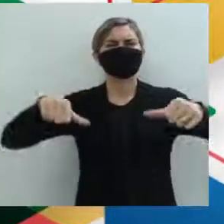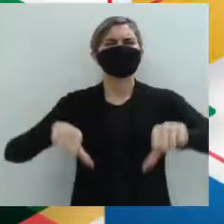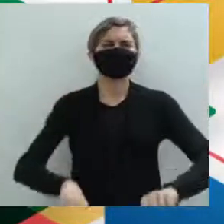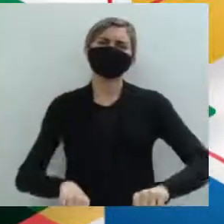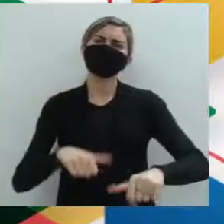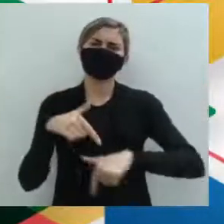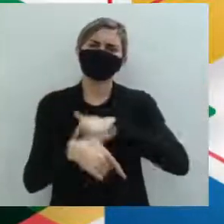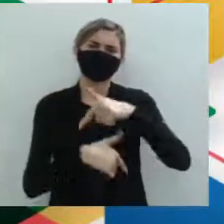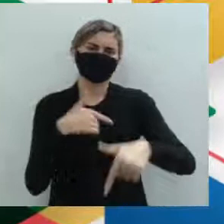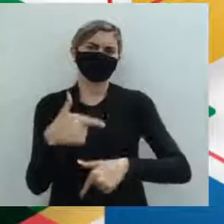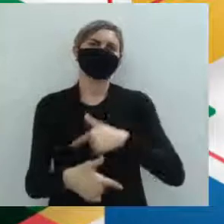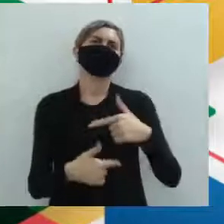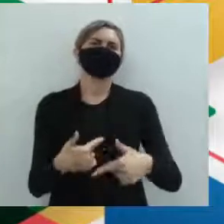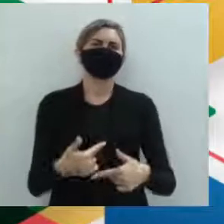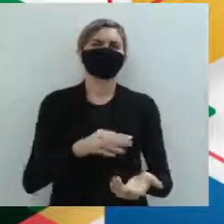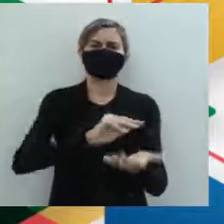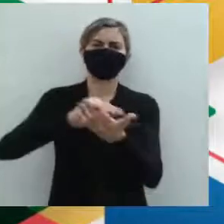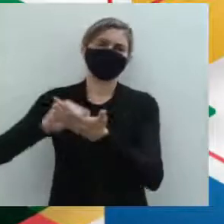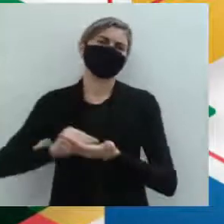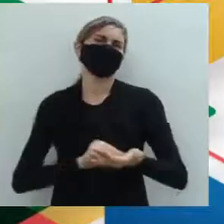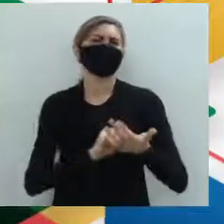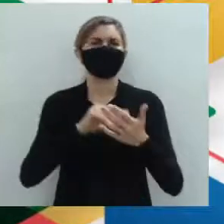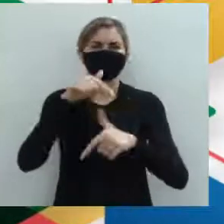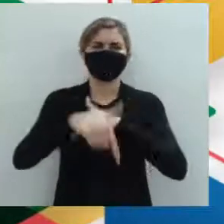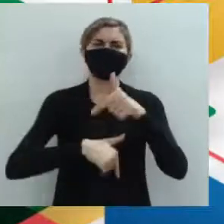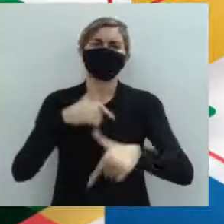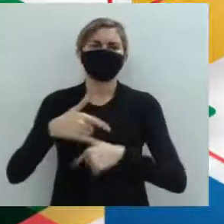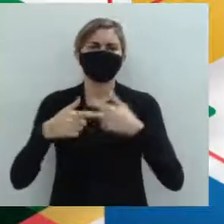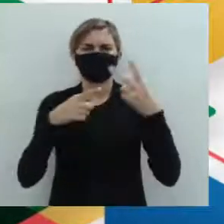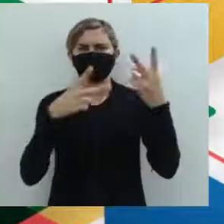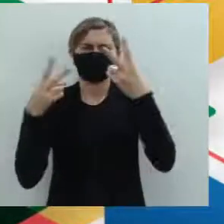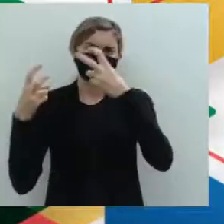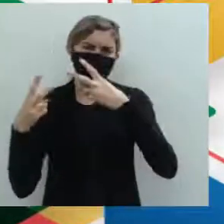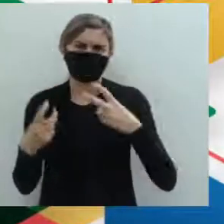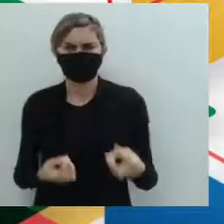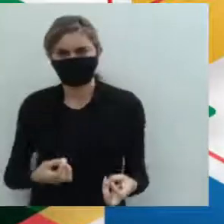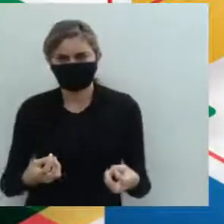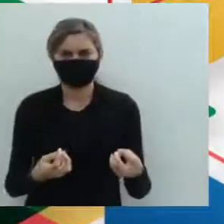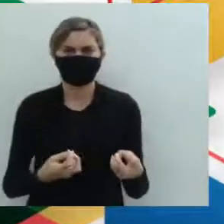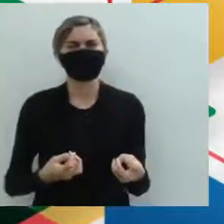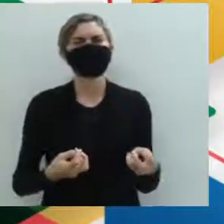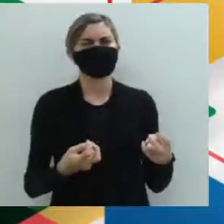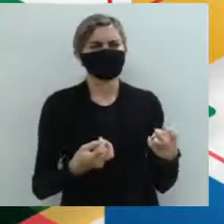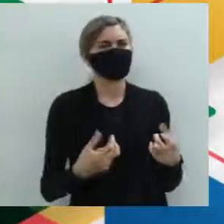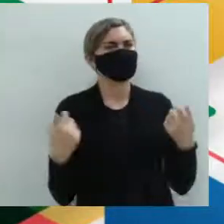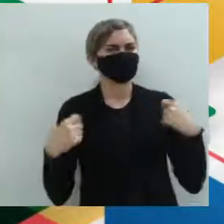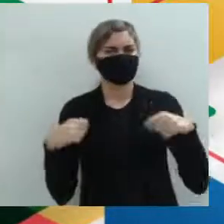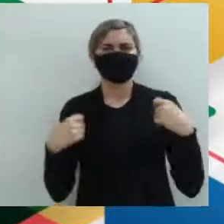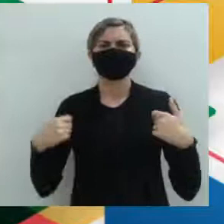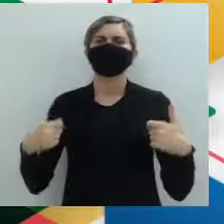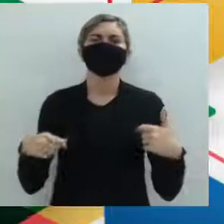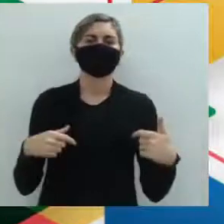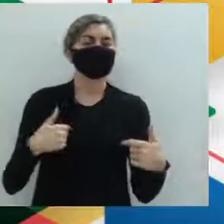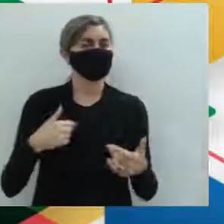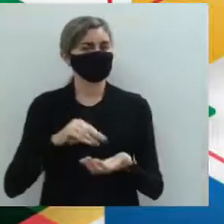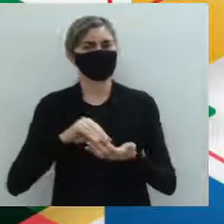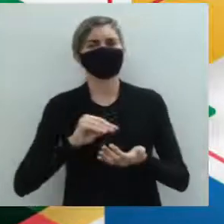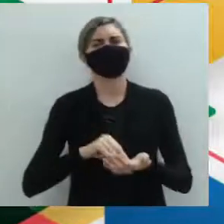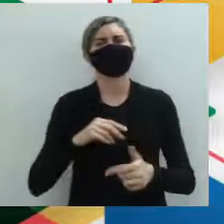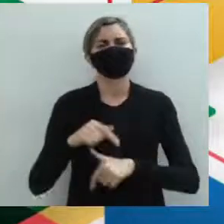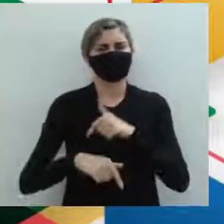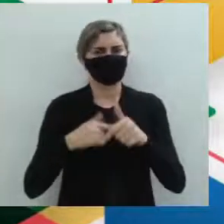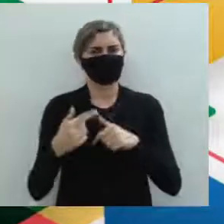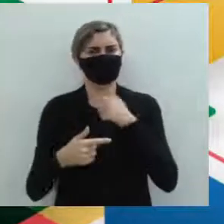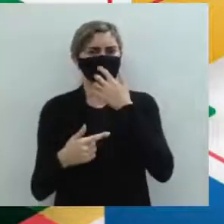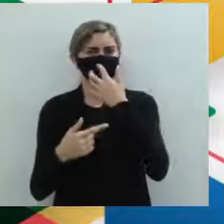precarização do trabalho, certo? Vocês têm percebido... Opa, deu uma fugida agora aqui. Precisamos falar sobre precarização do